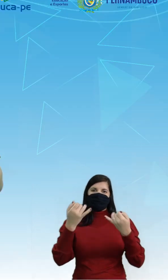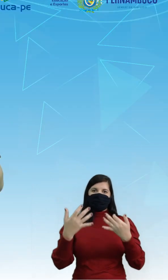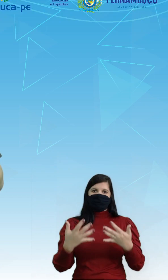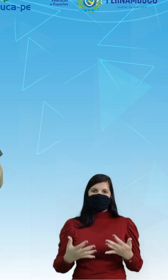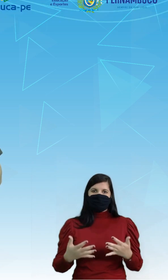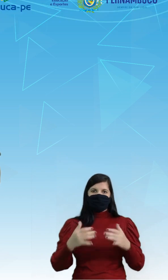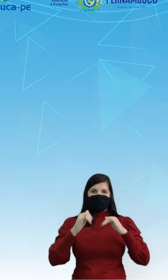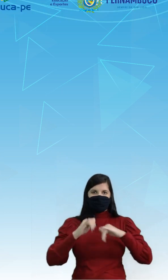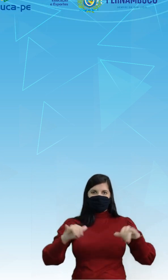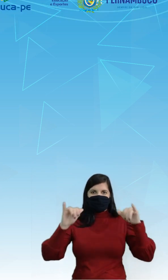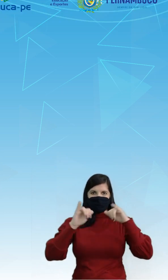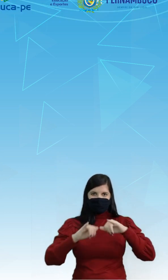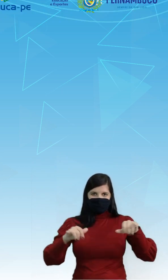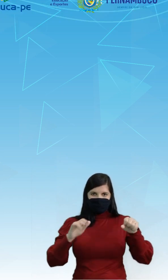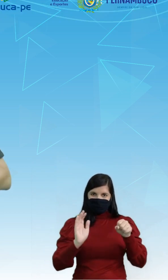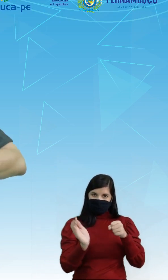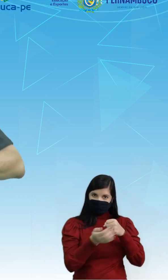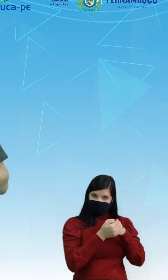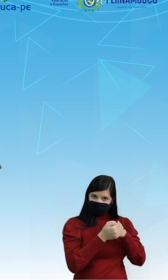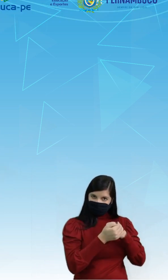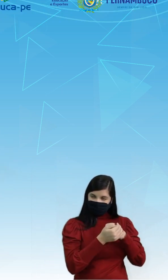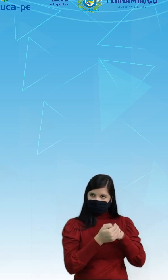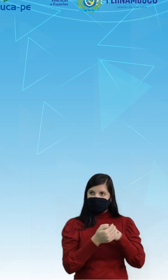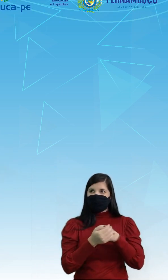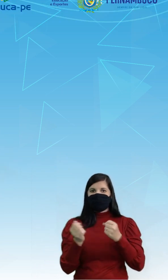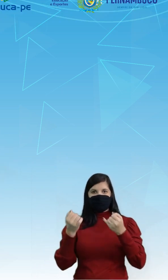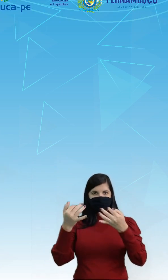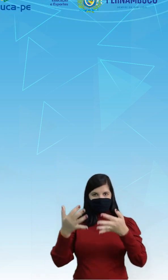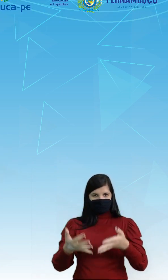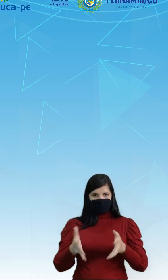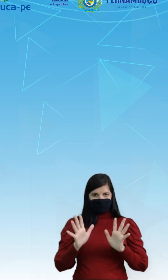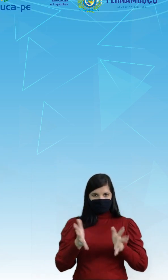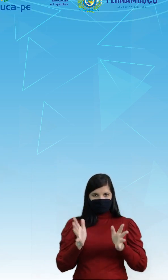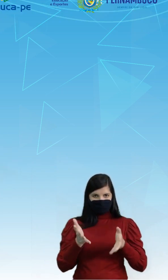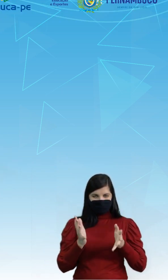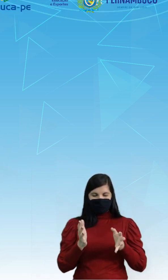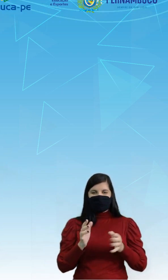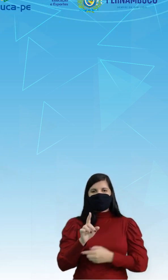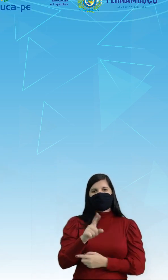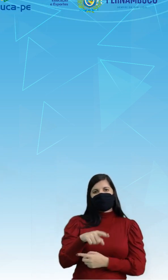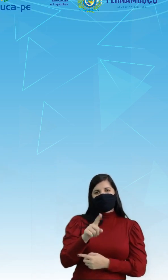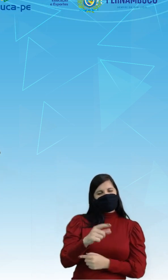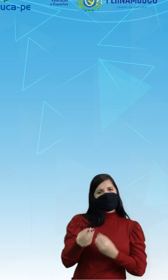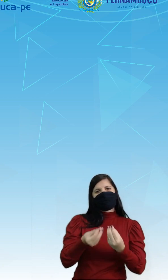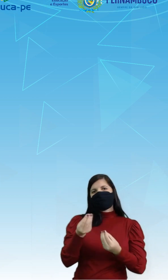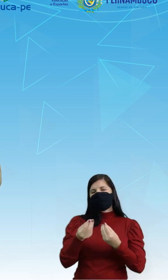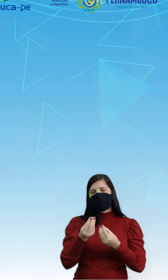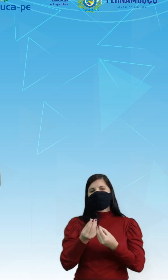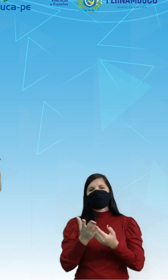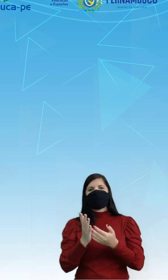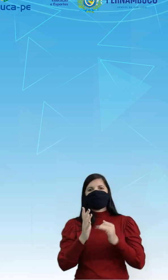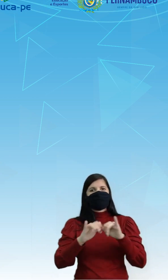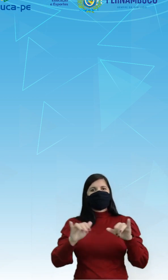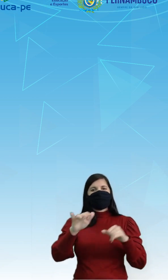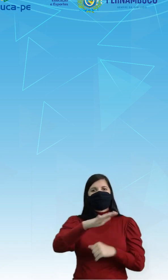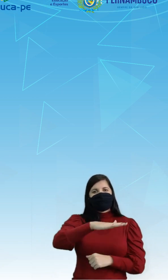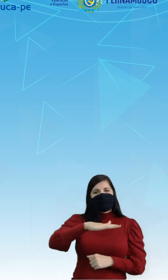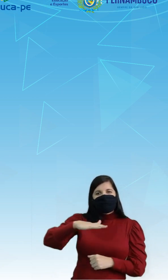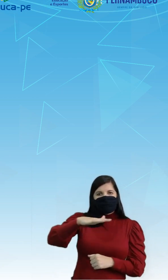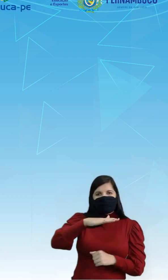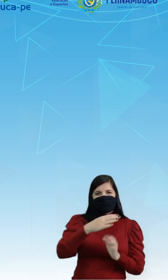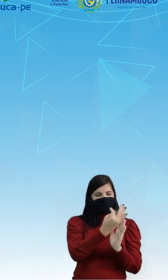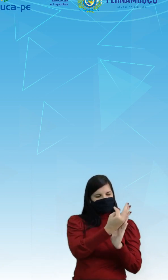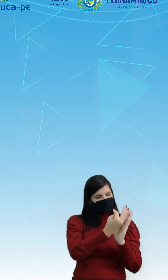de informações implícitas, como eu já falei a vocês, é justamente aquelas que não estão na superfície do